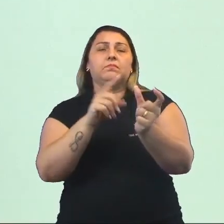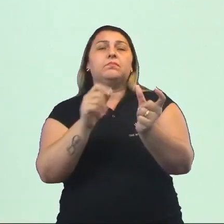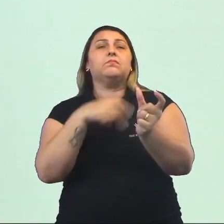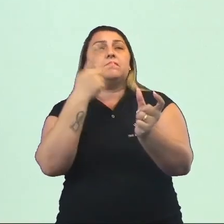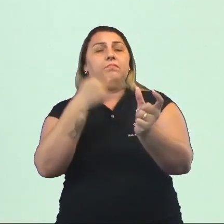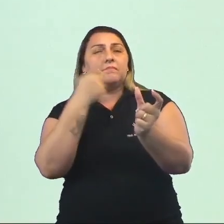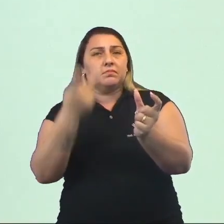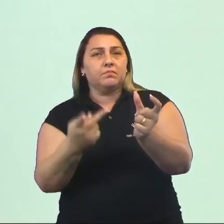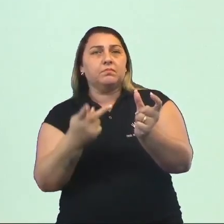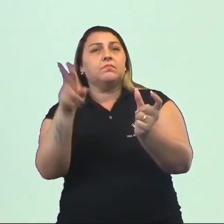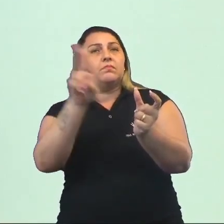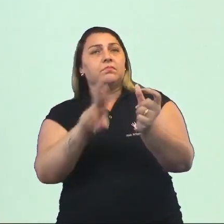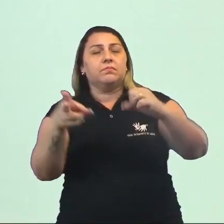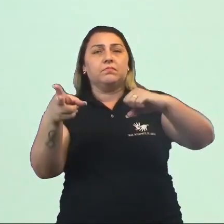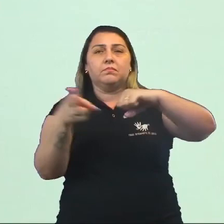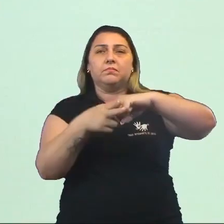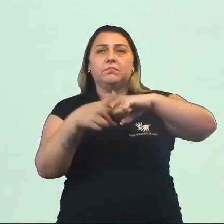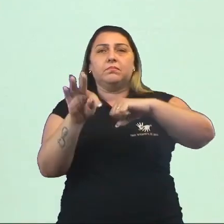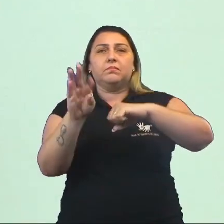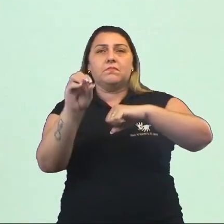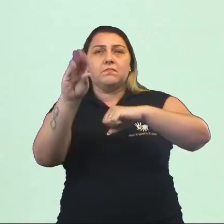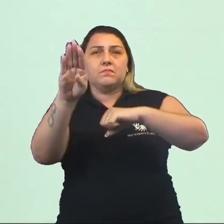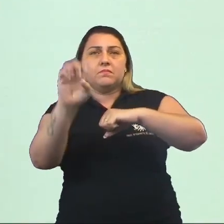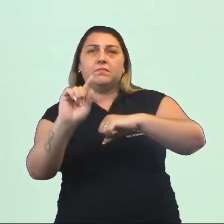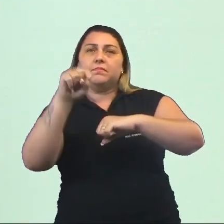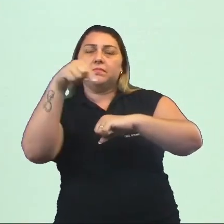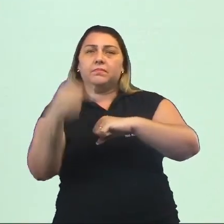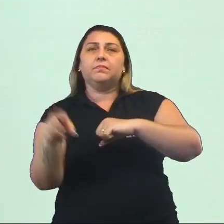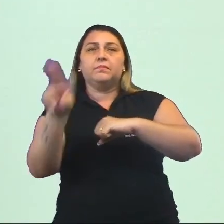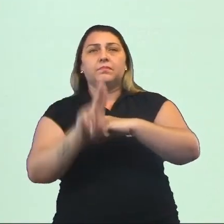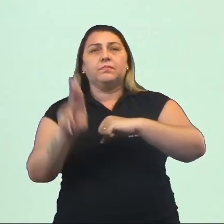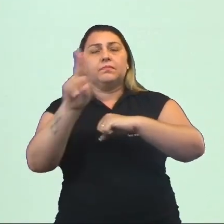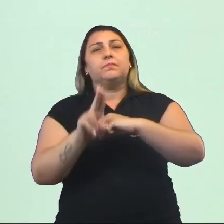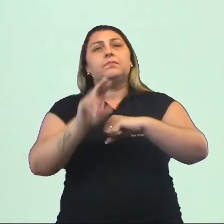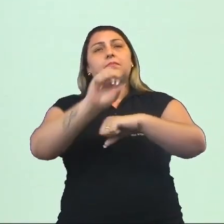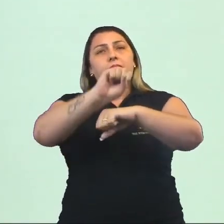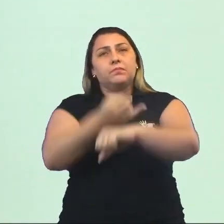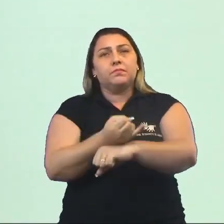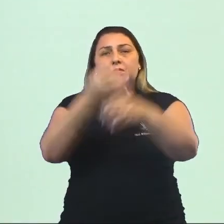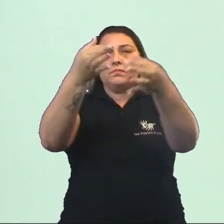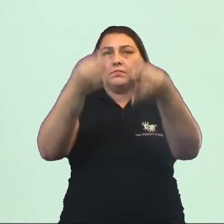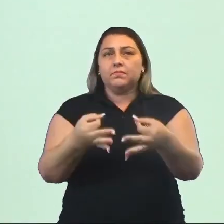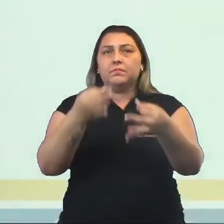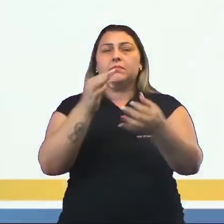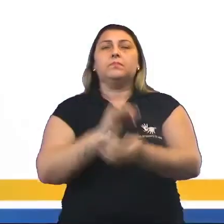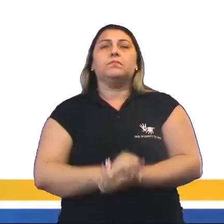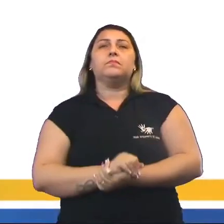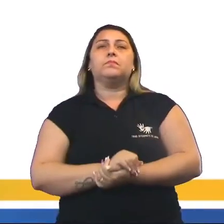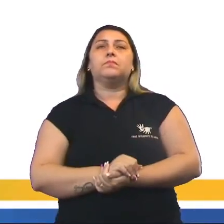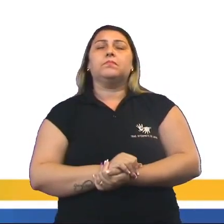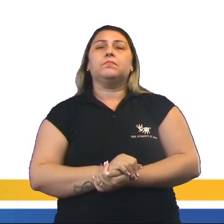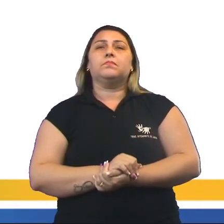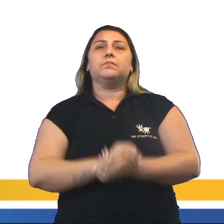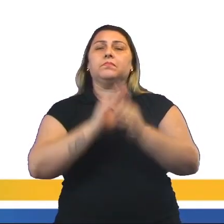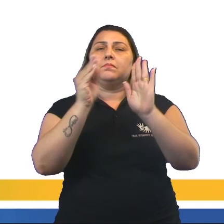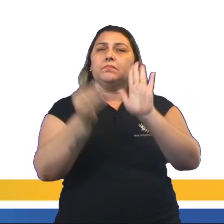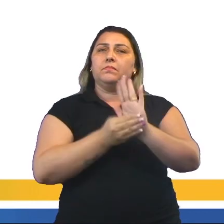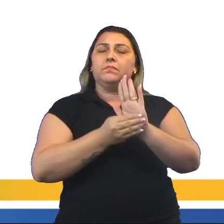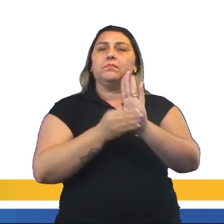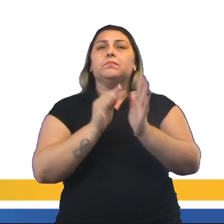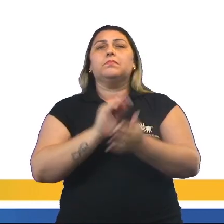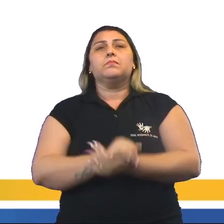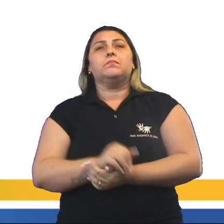vai usar o verbo to be e depois você vai usar o seu sujeito, certo? Então, foi a mesma coisa que nós colocamos aí,